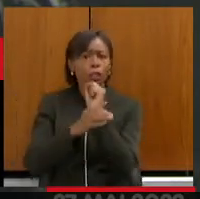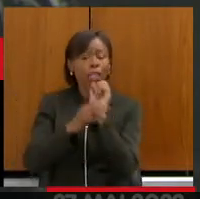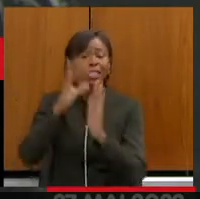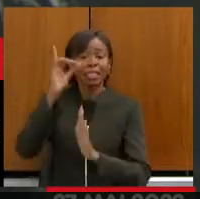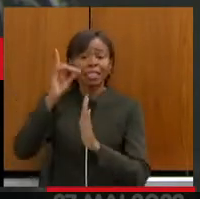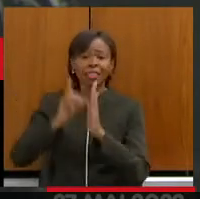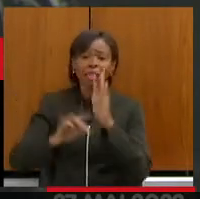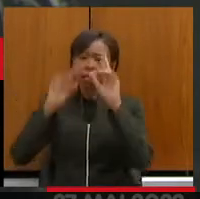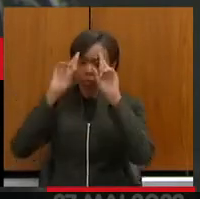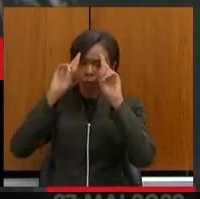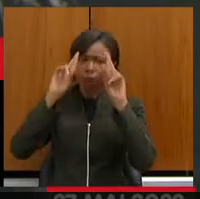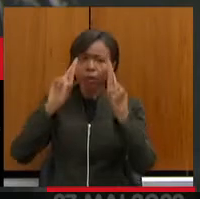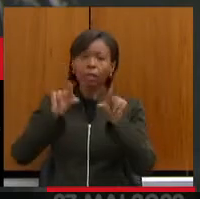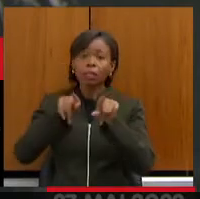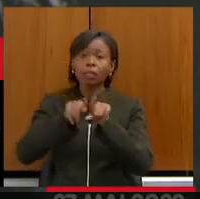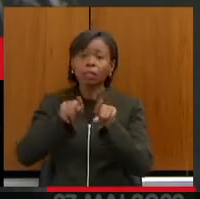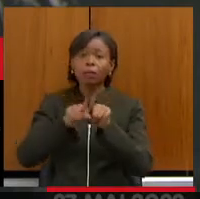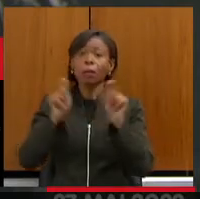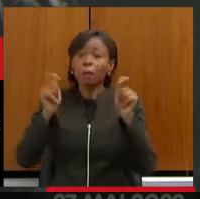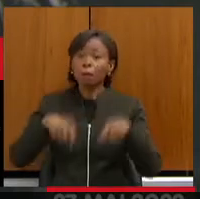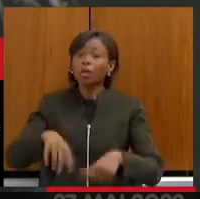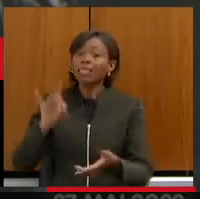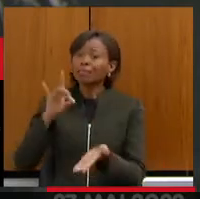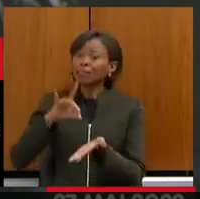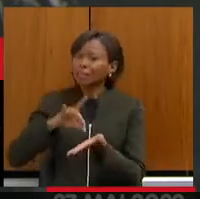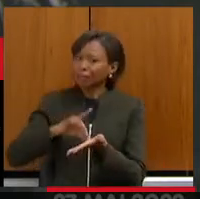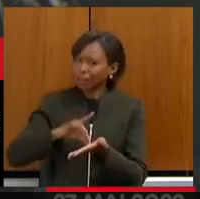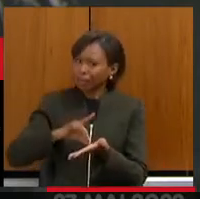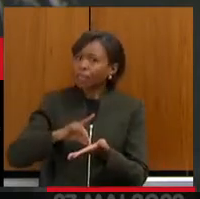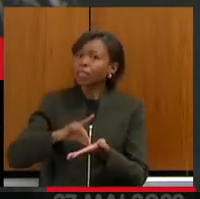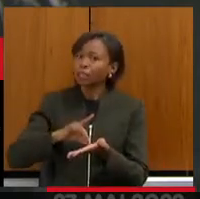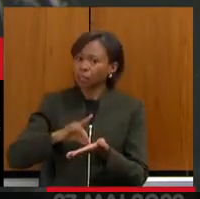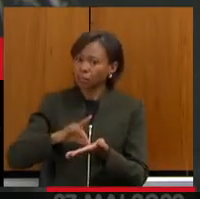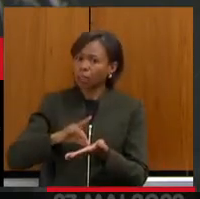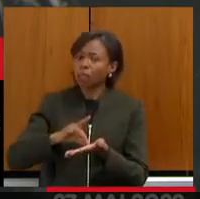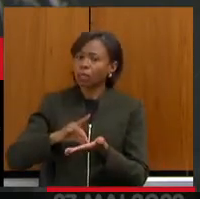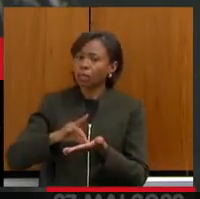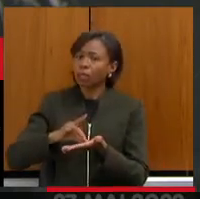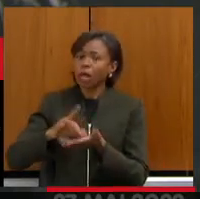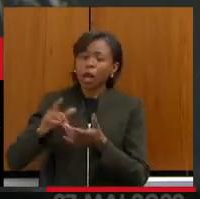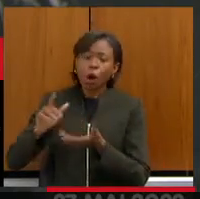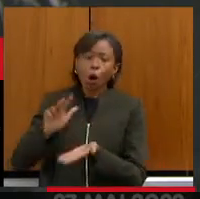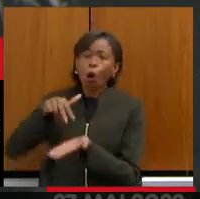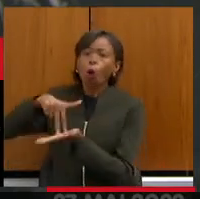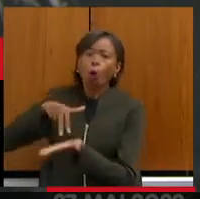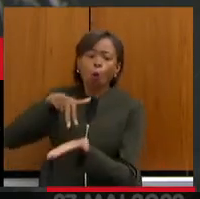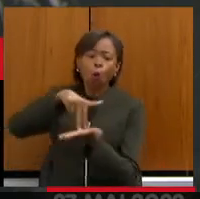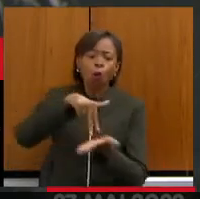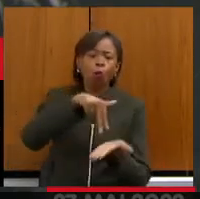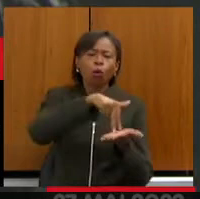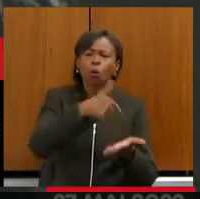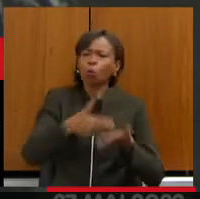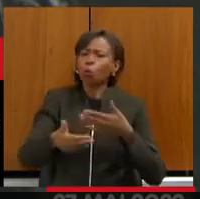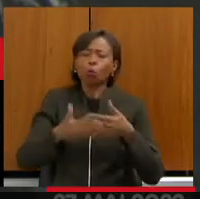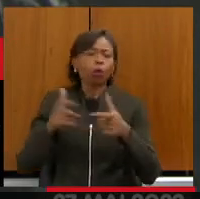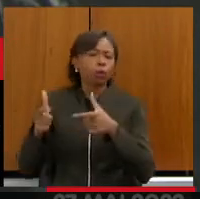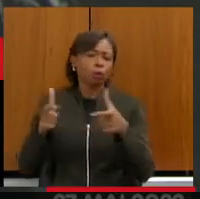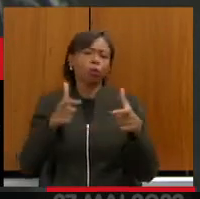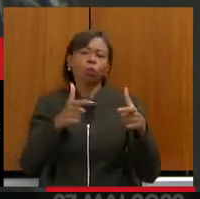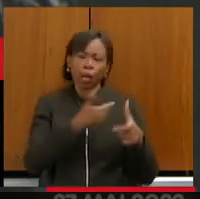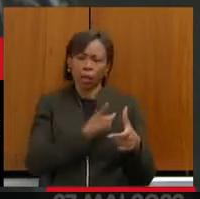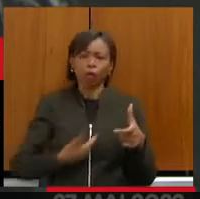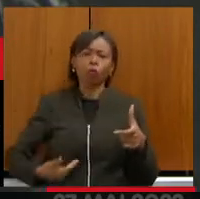inclusive com condições para ocupar todo e qualquer espaço público e de poder o